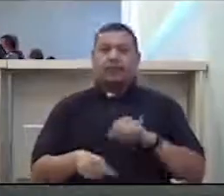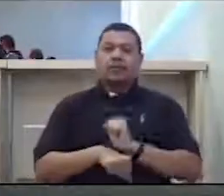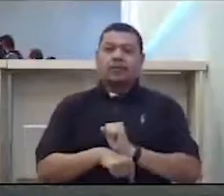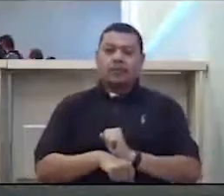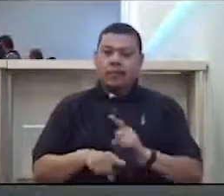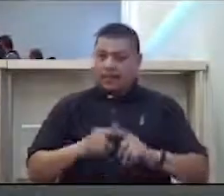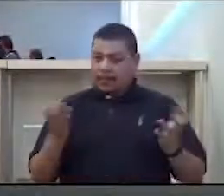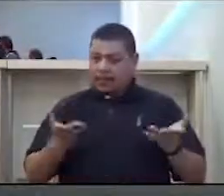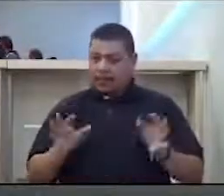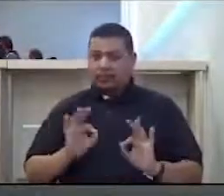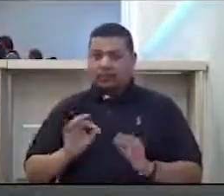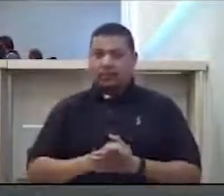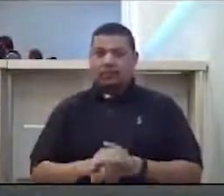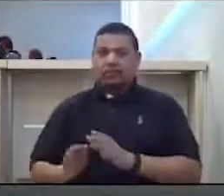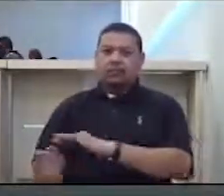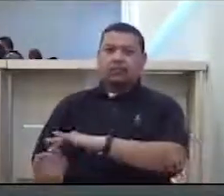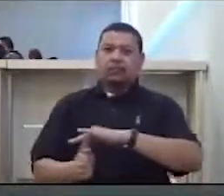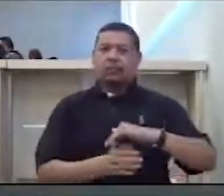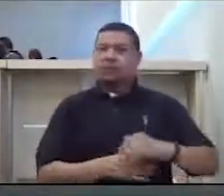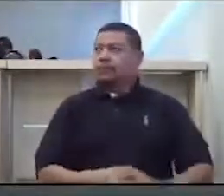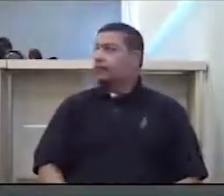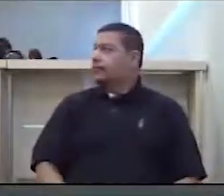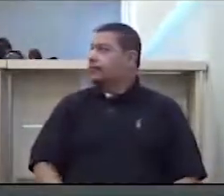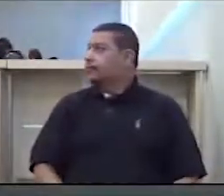não. Concede uma palavra, vereador?